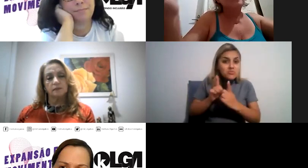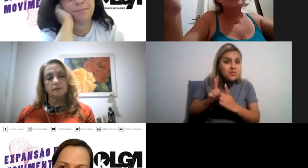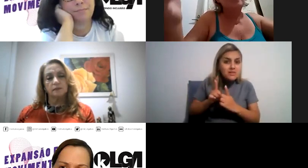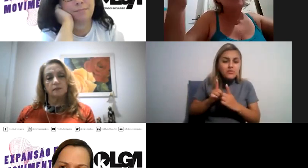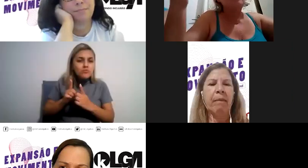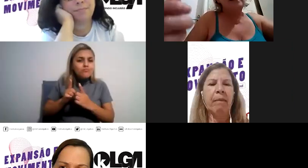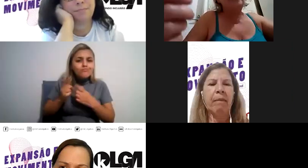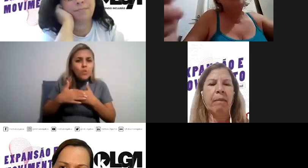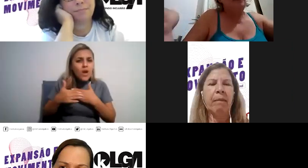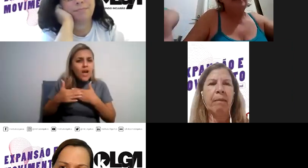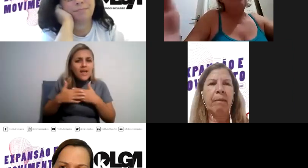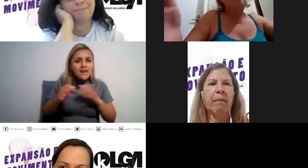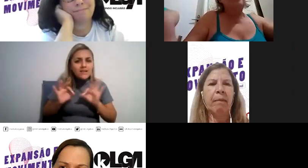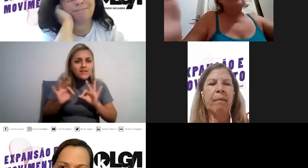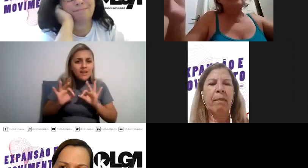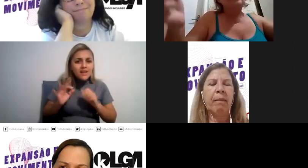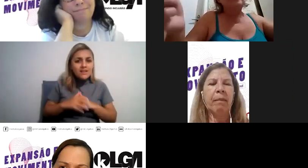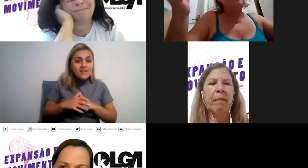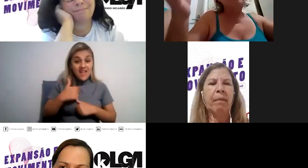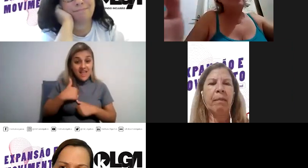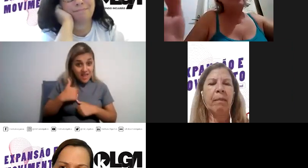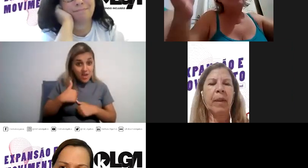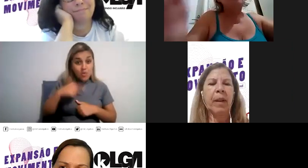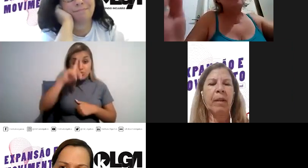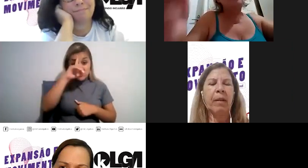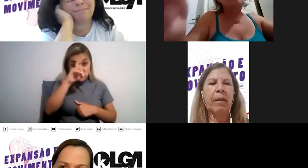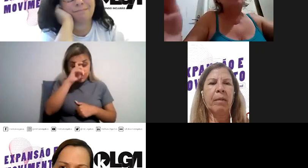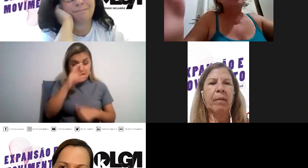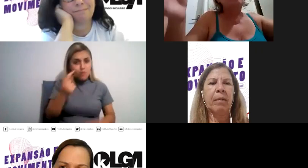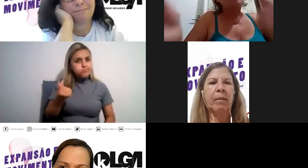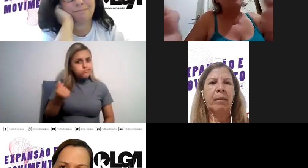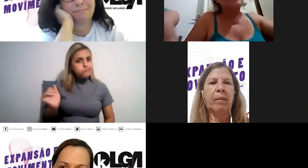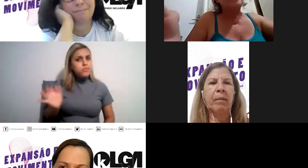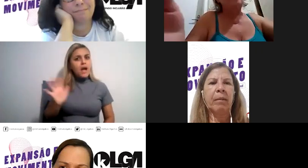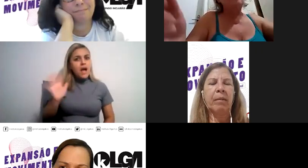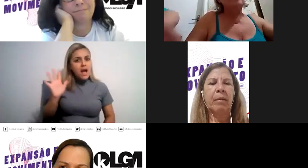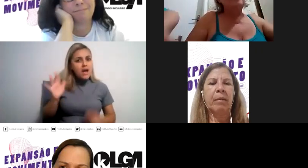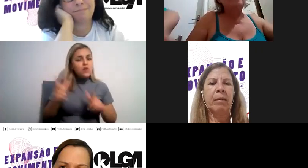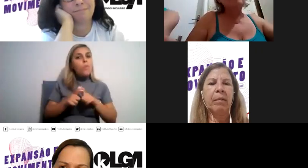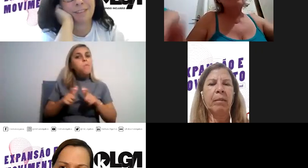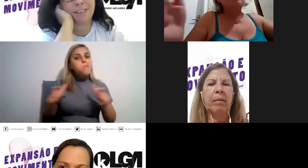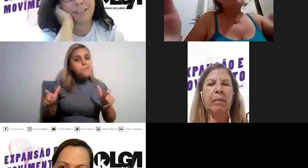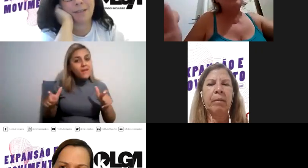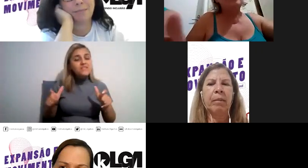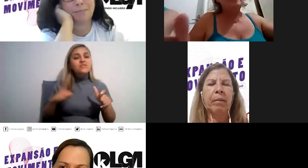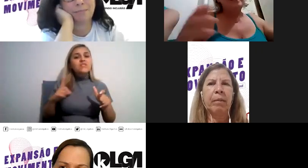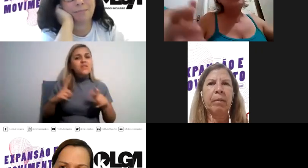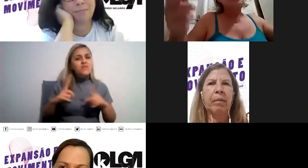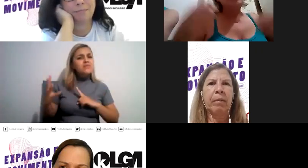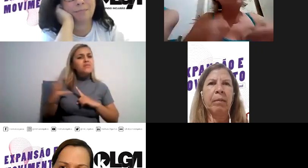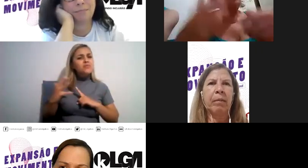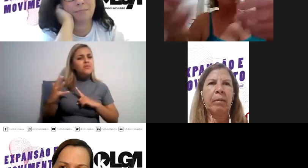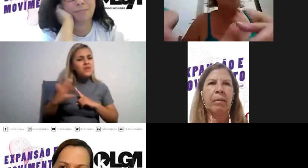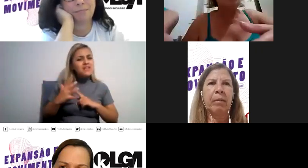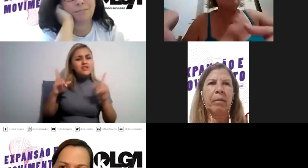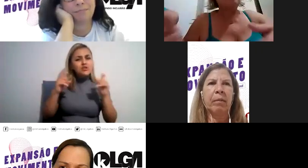que passar o impacto, né, daquele primeiro momento de vida do meu bebezinho, né? Vendo eles